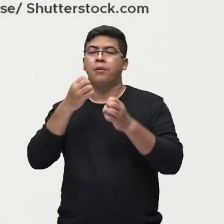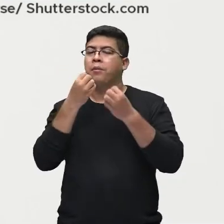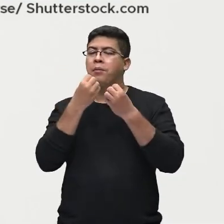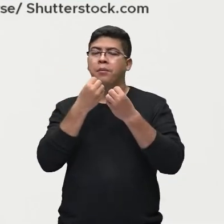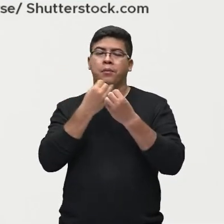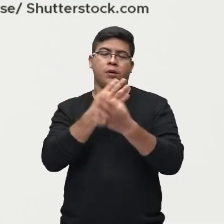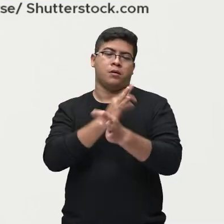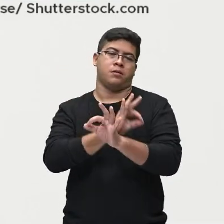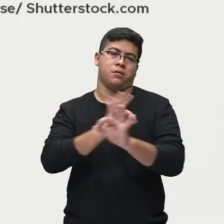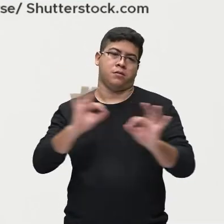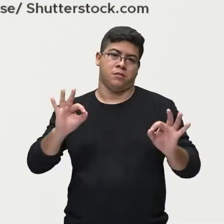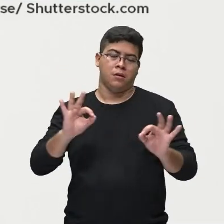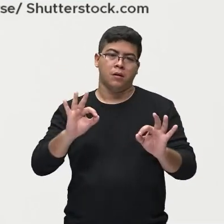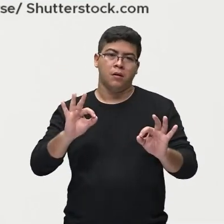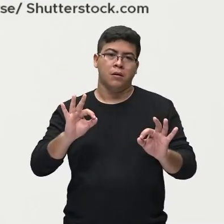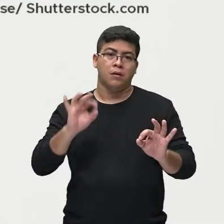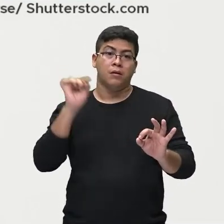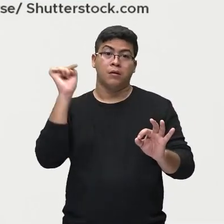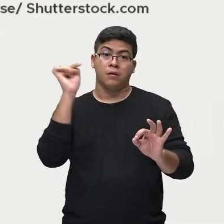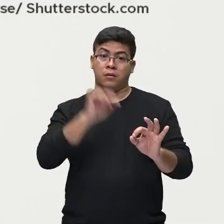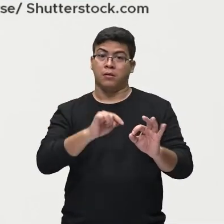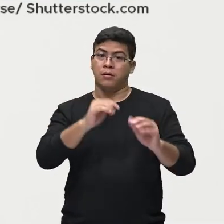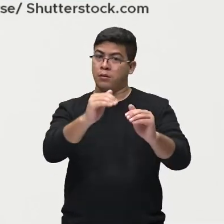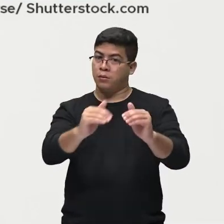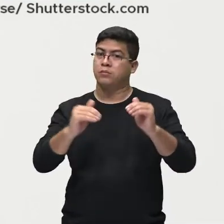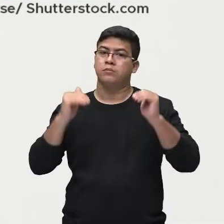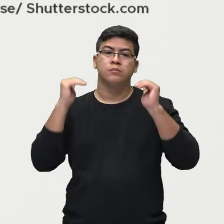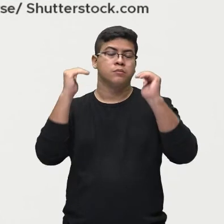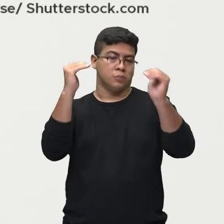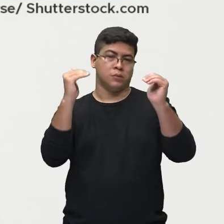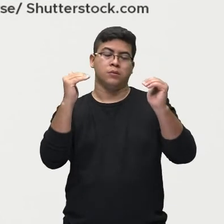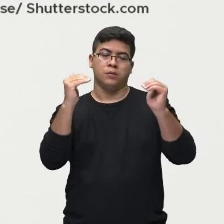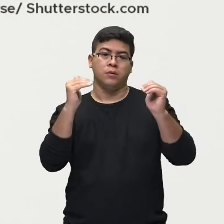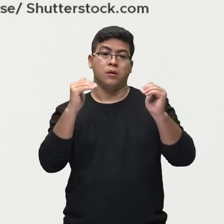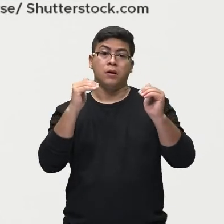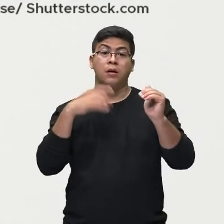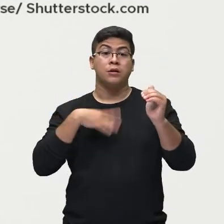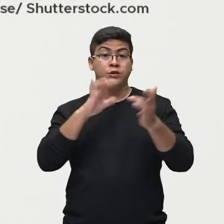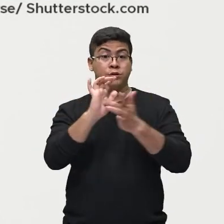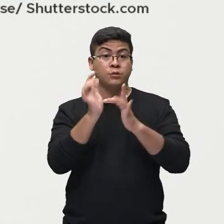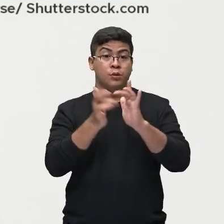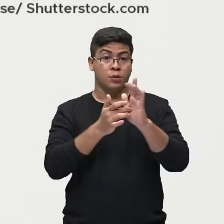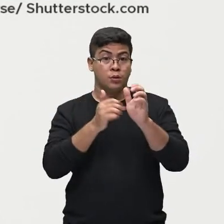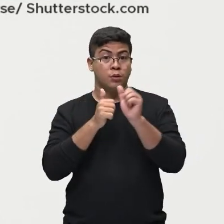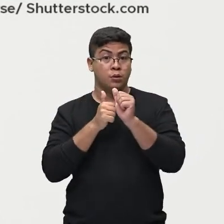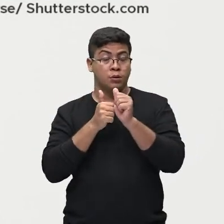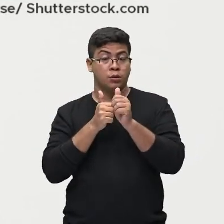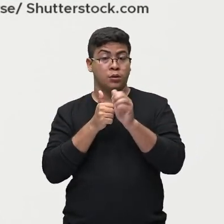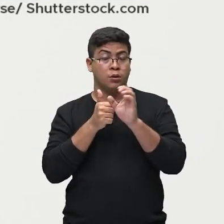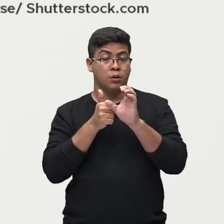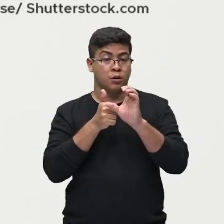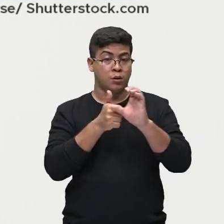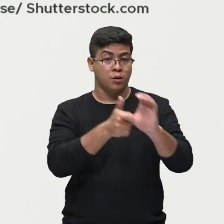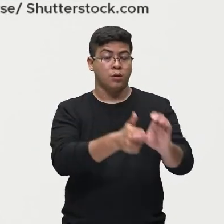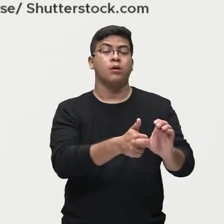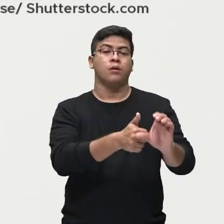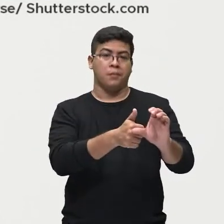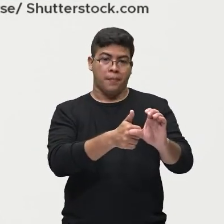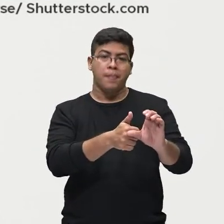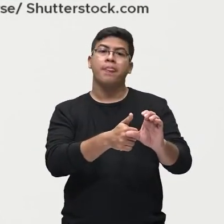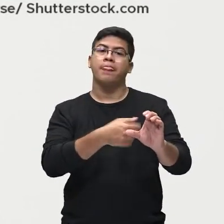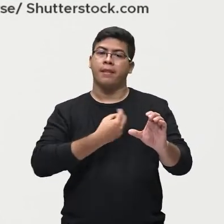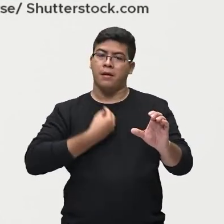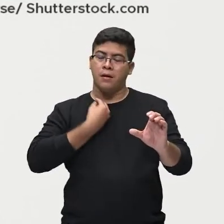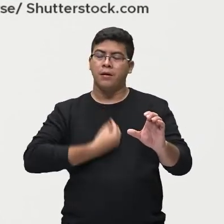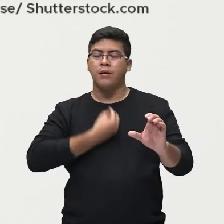personificação do bem. Então, ele é o sumo bem. Seguir Jesus requer testemunhar uma vida